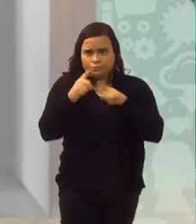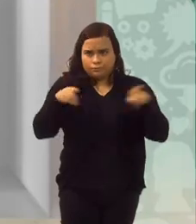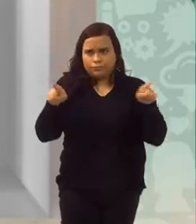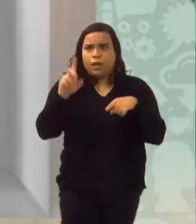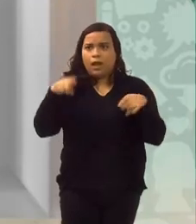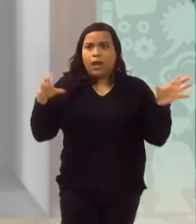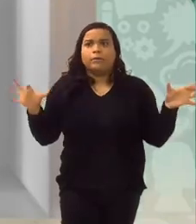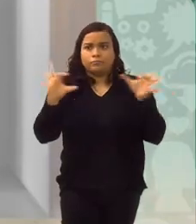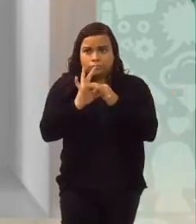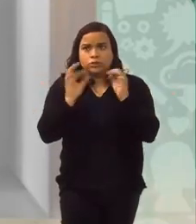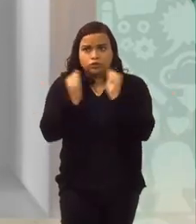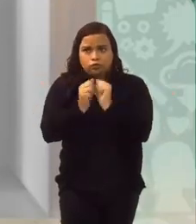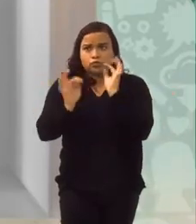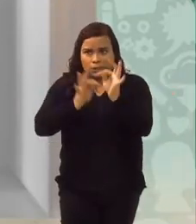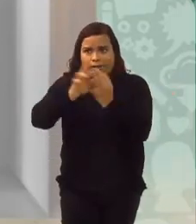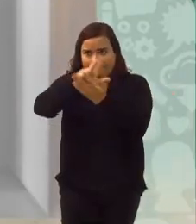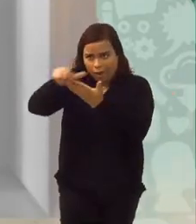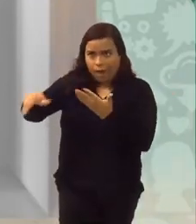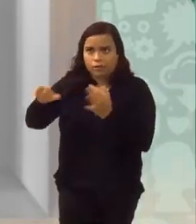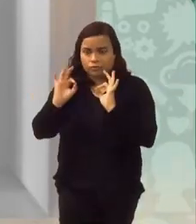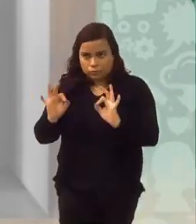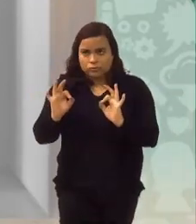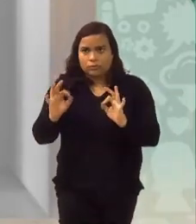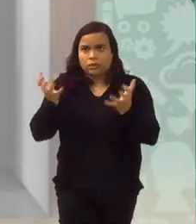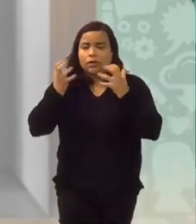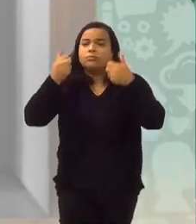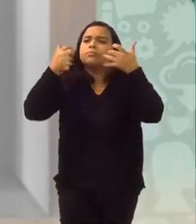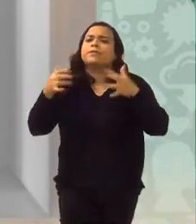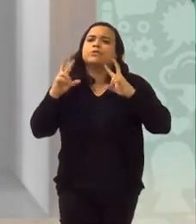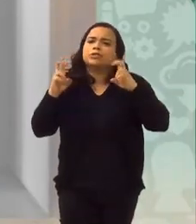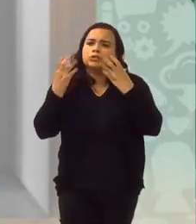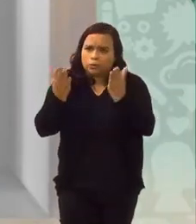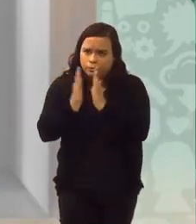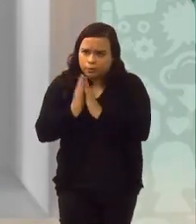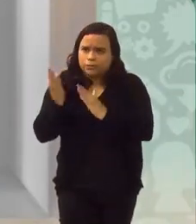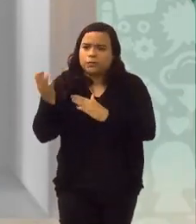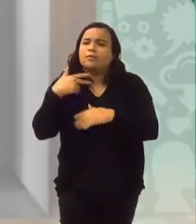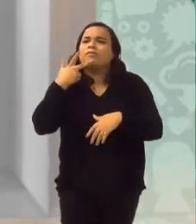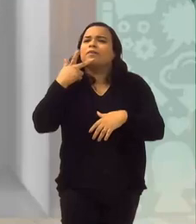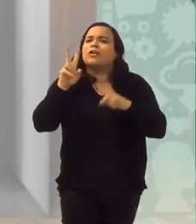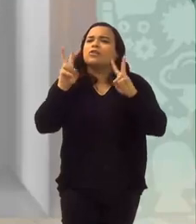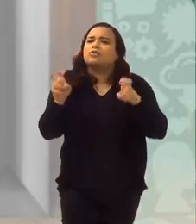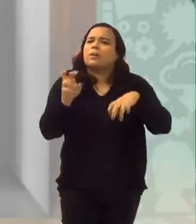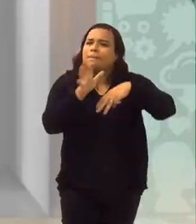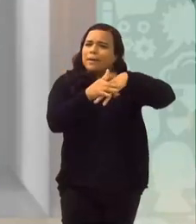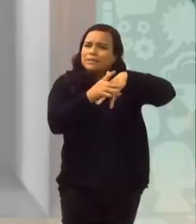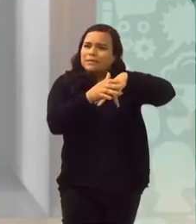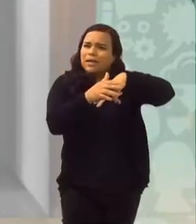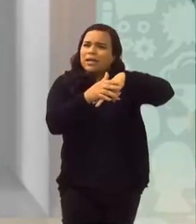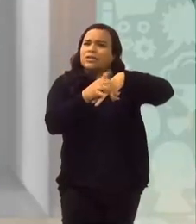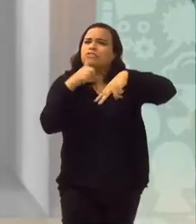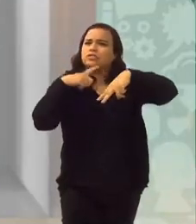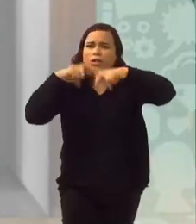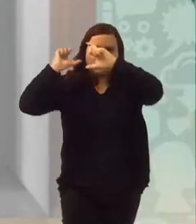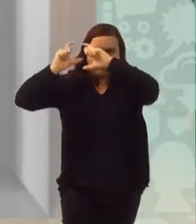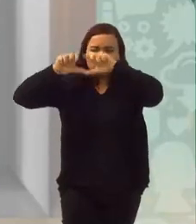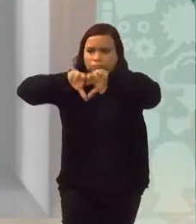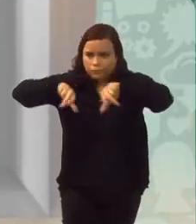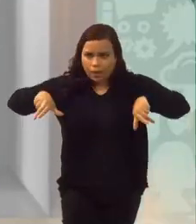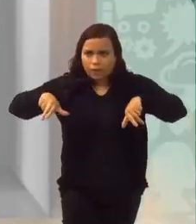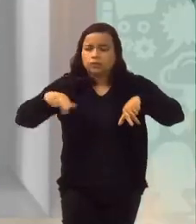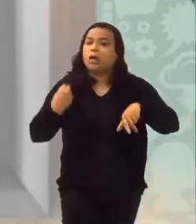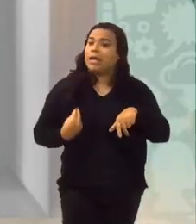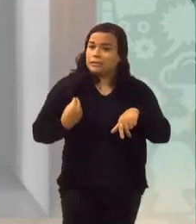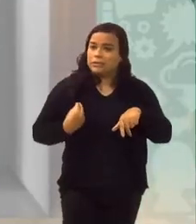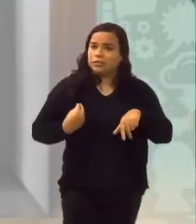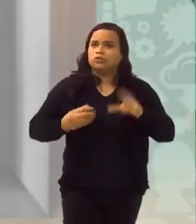o tratamento ele é em conjunto com outros tratamentos, né? Queria que falasse um pouquinho sobre, no seu caso, você falou de pacientes que